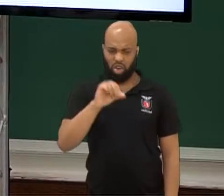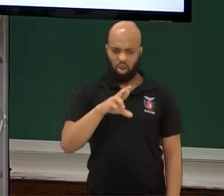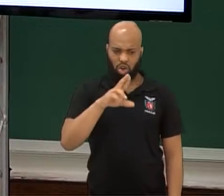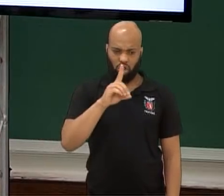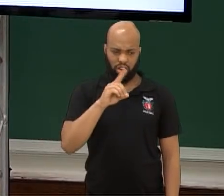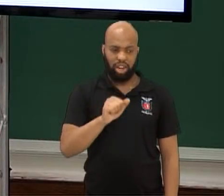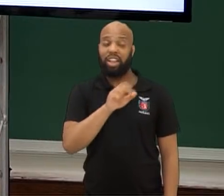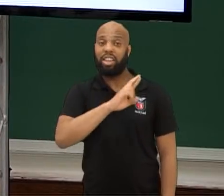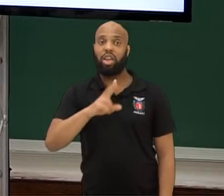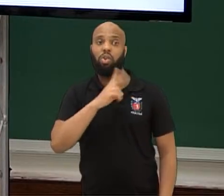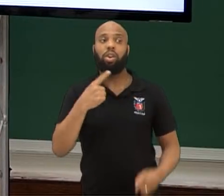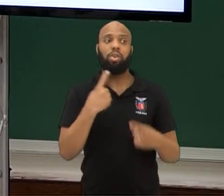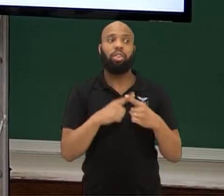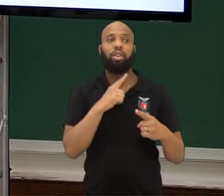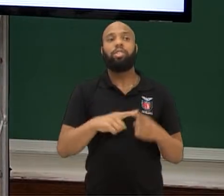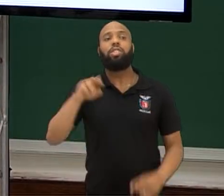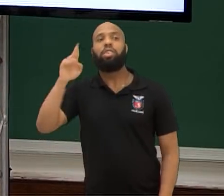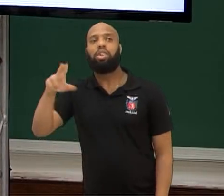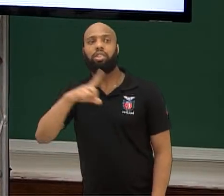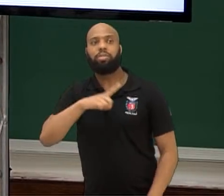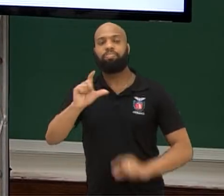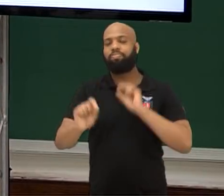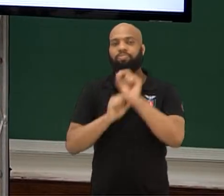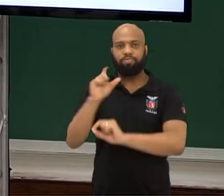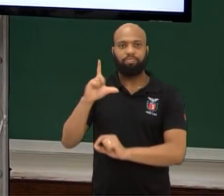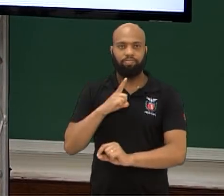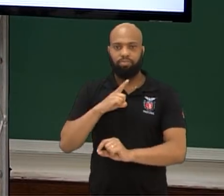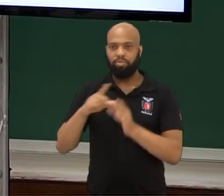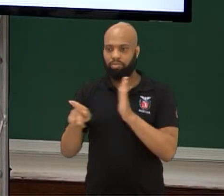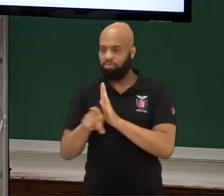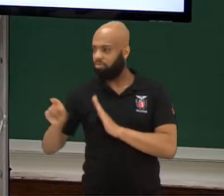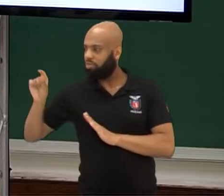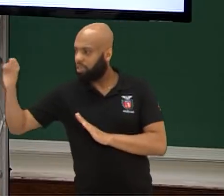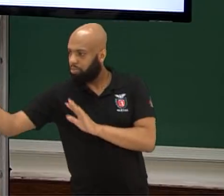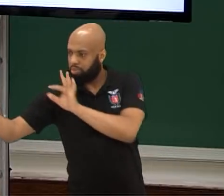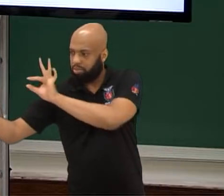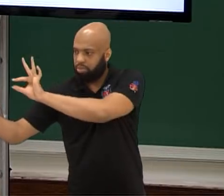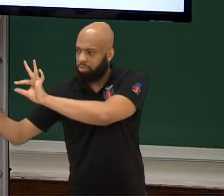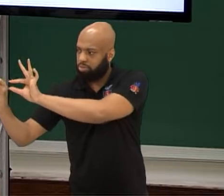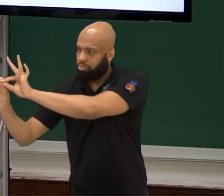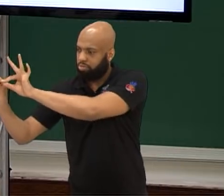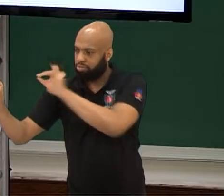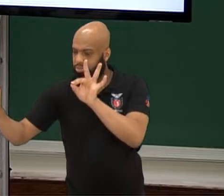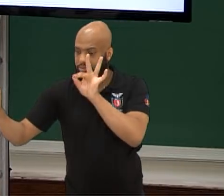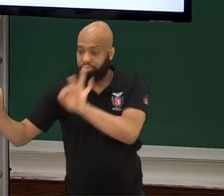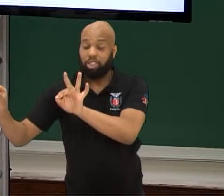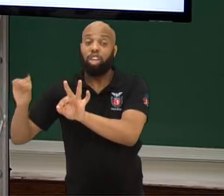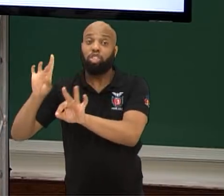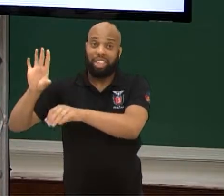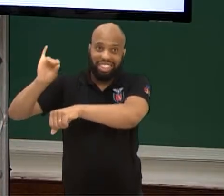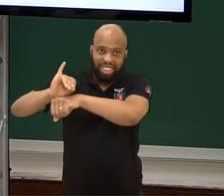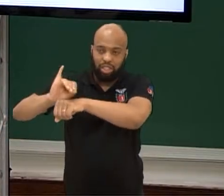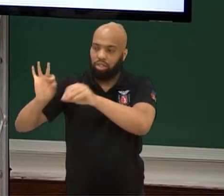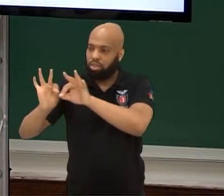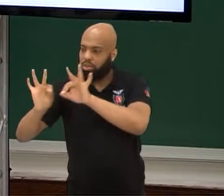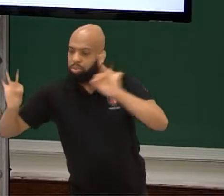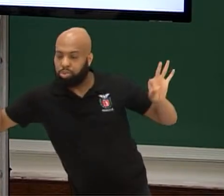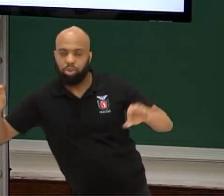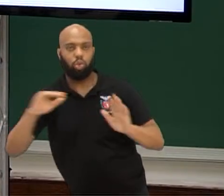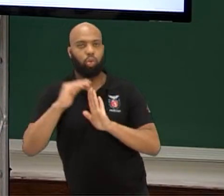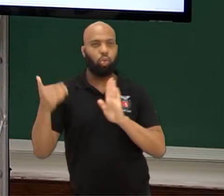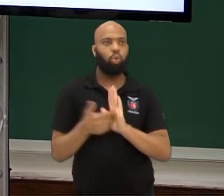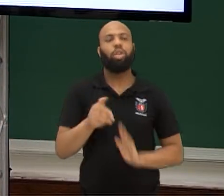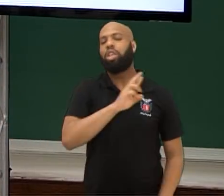quê? Porque o raio vai da extremidade da circunferência até o centro, né? Então, ela não